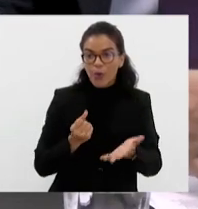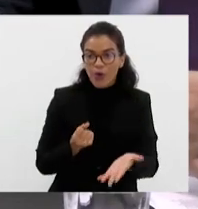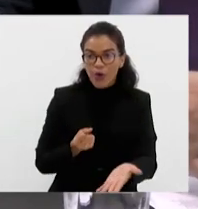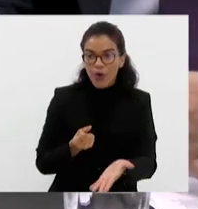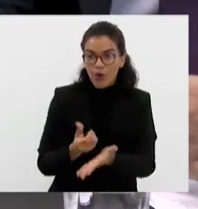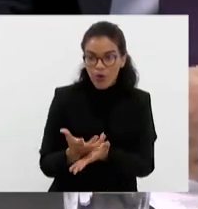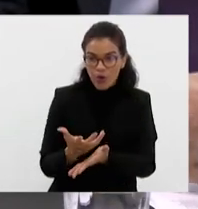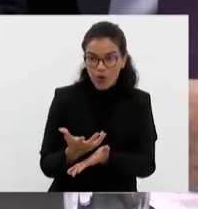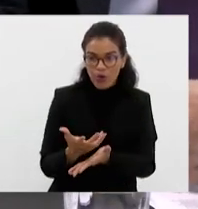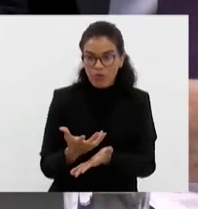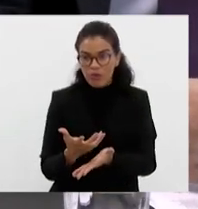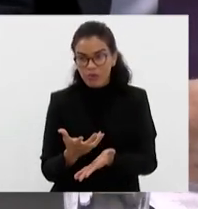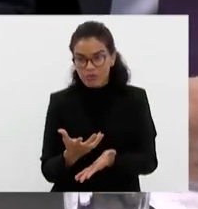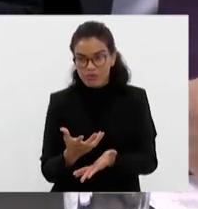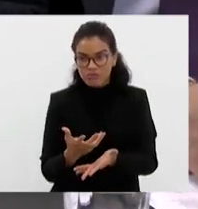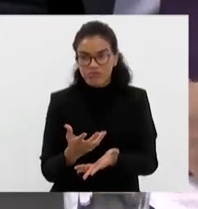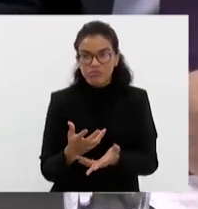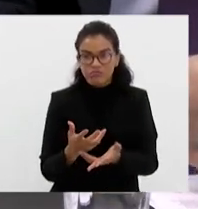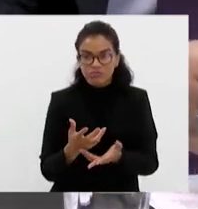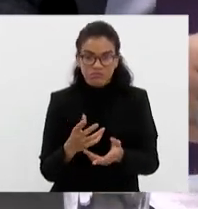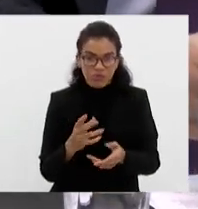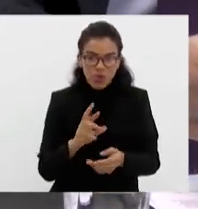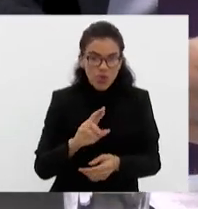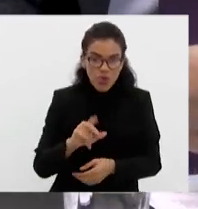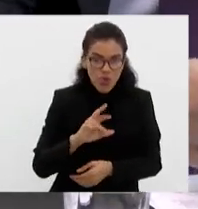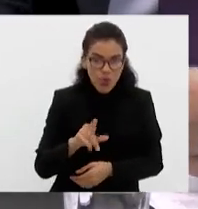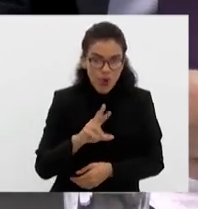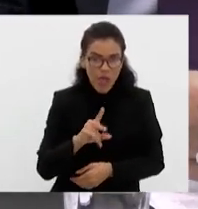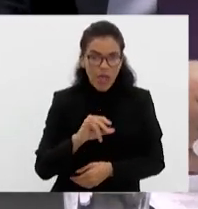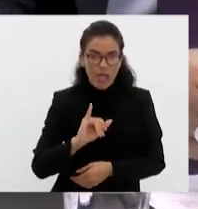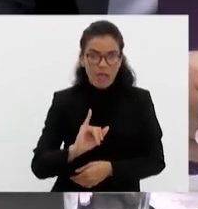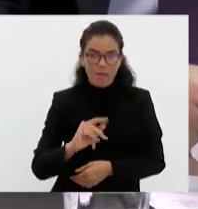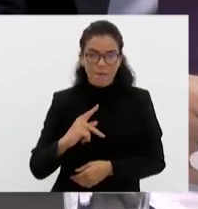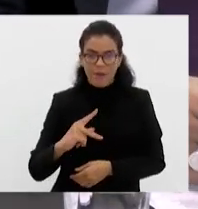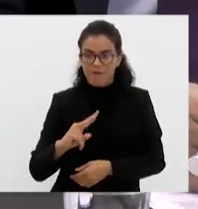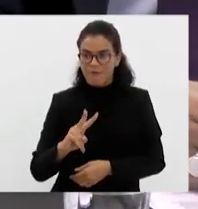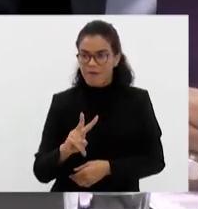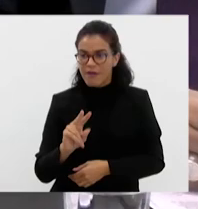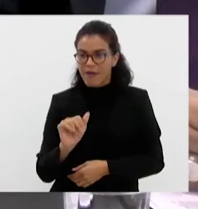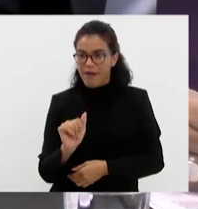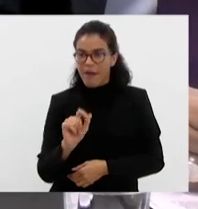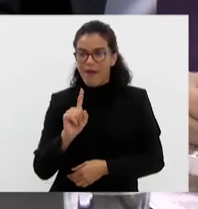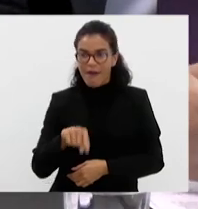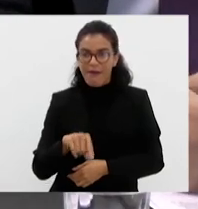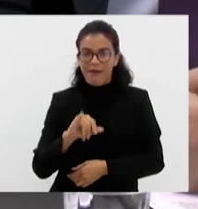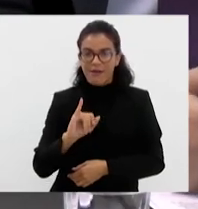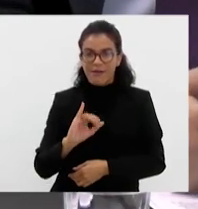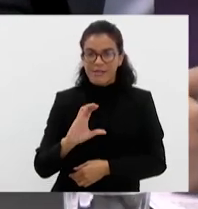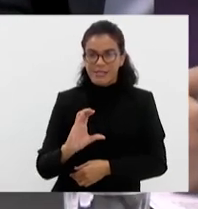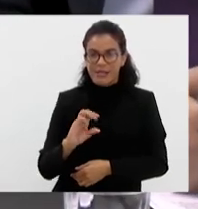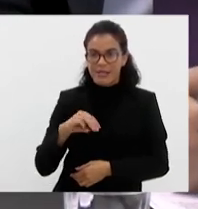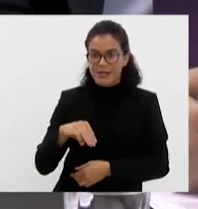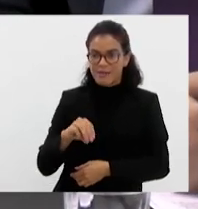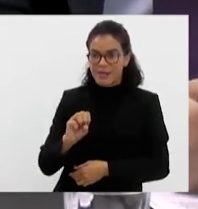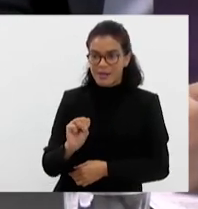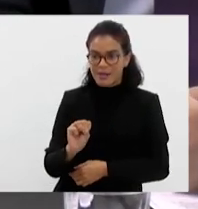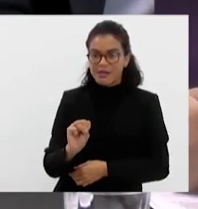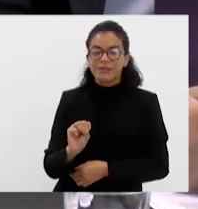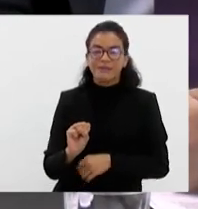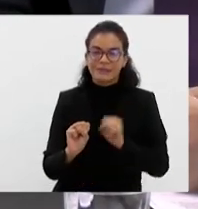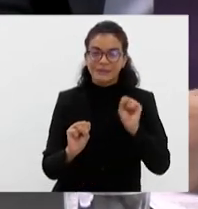aquisição, também, o fato gerador não é o do IPVA, é do ICMS. É